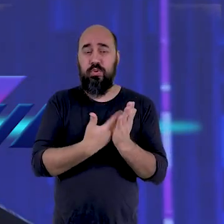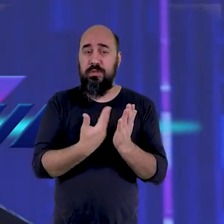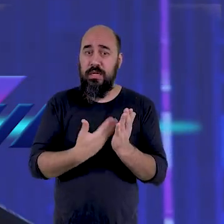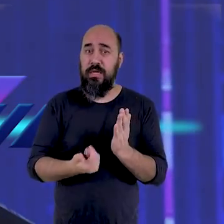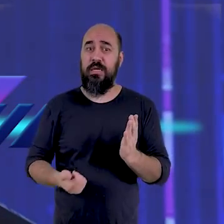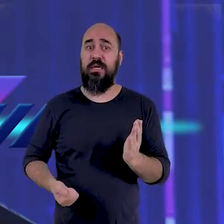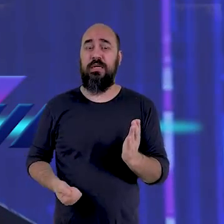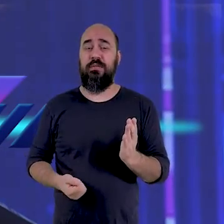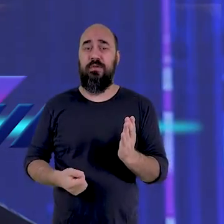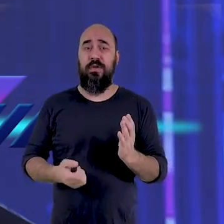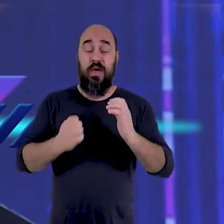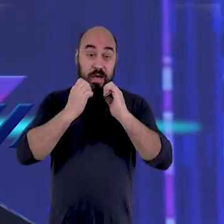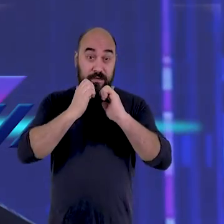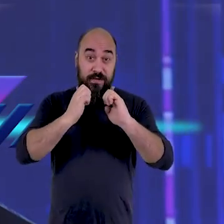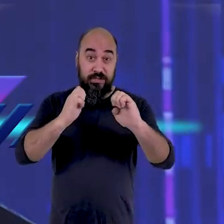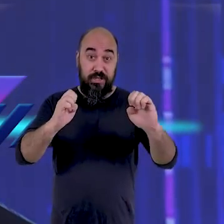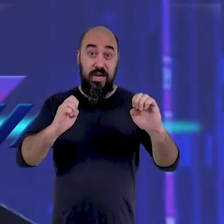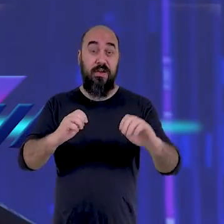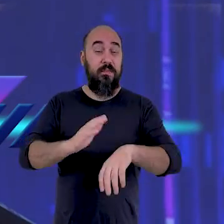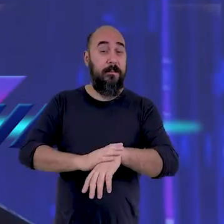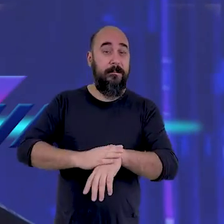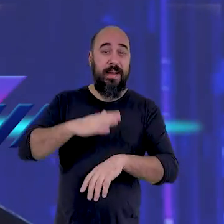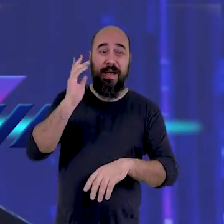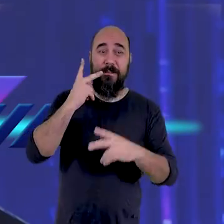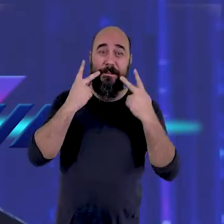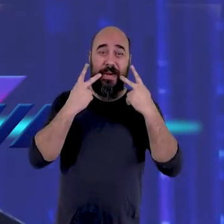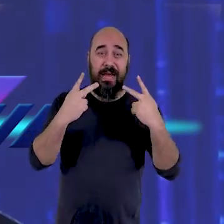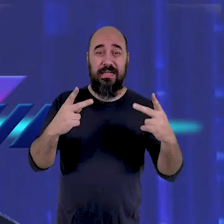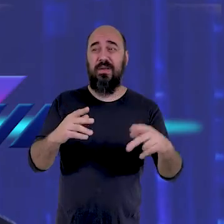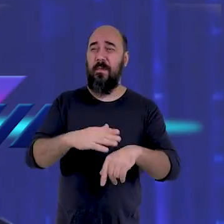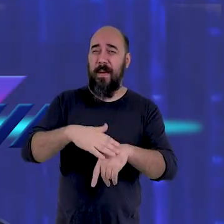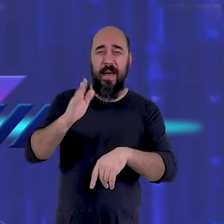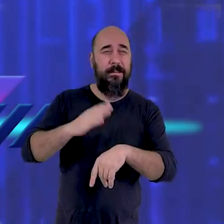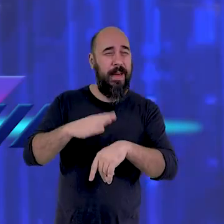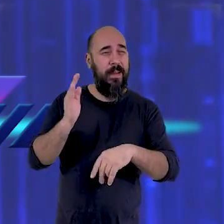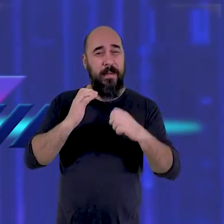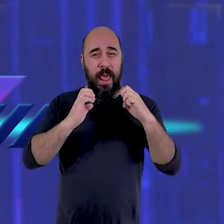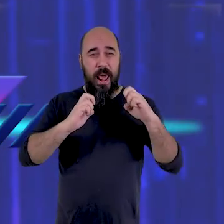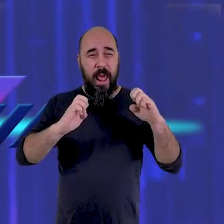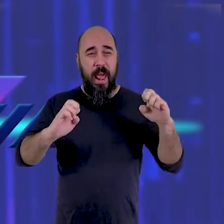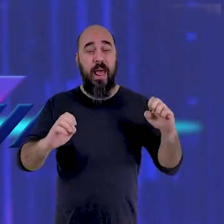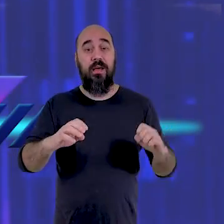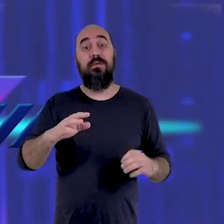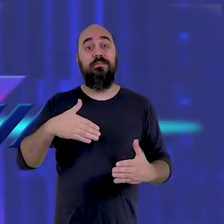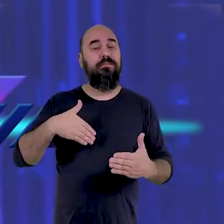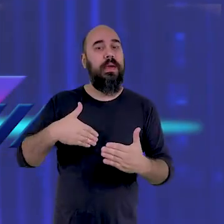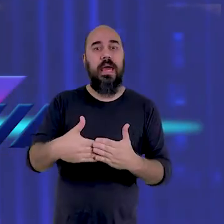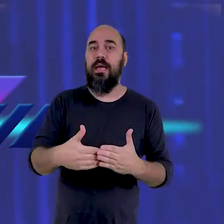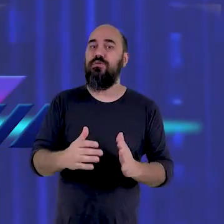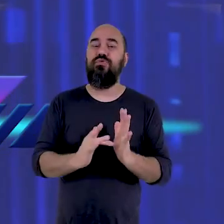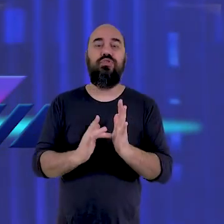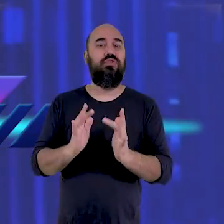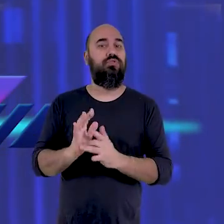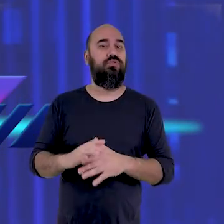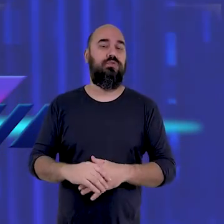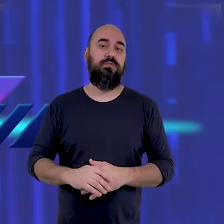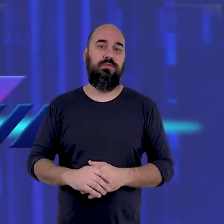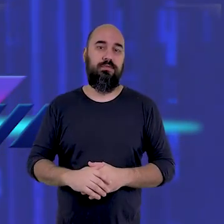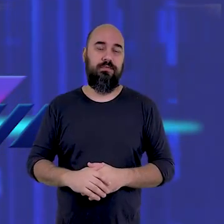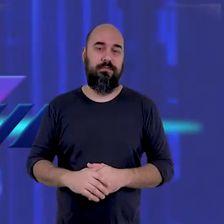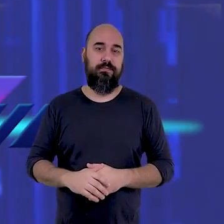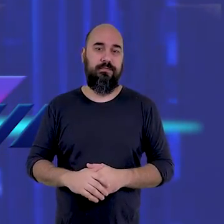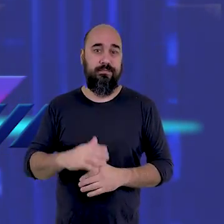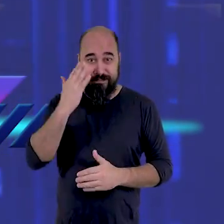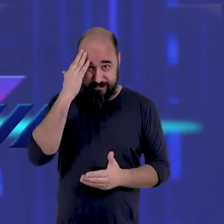Deus. O Evangelho, quanto mais pregado for, significa que mais perto estaremos da volta de Cristo. Porque